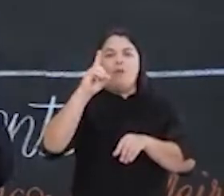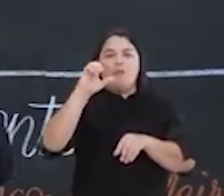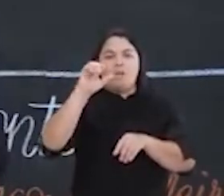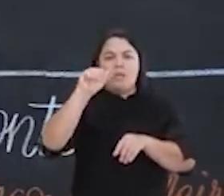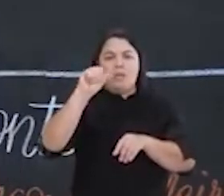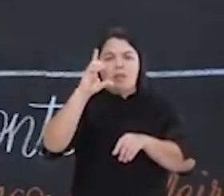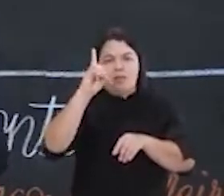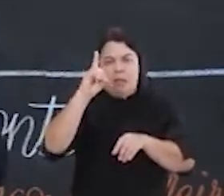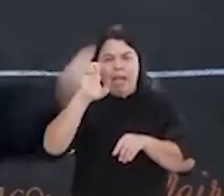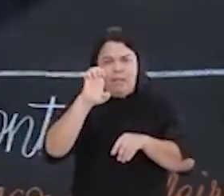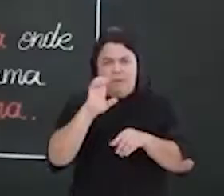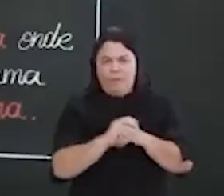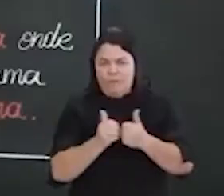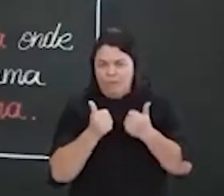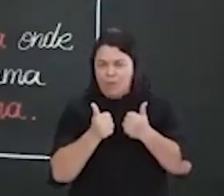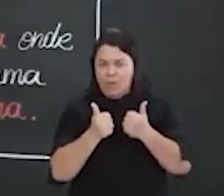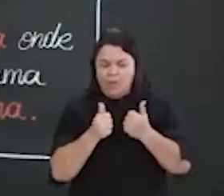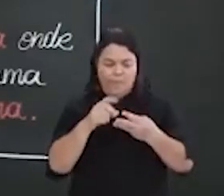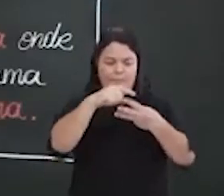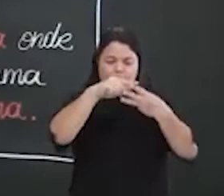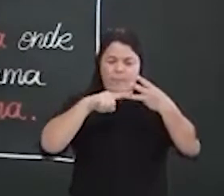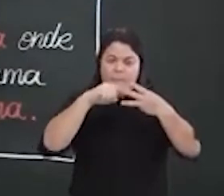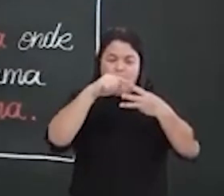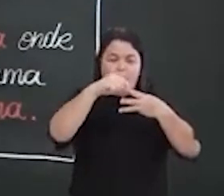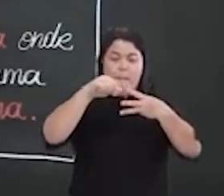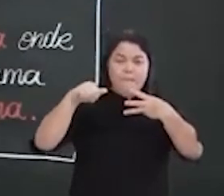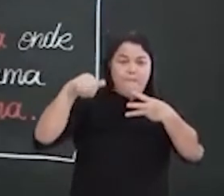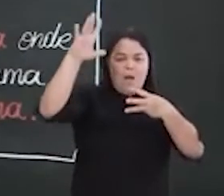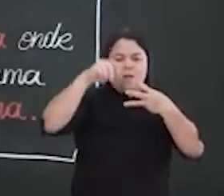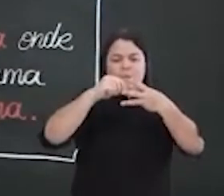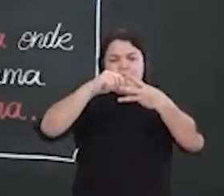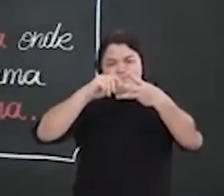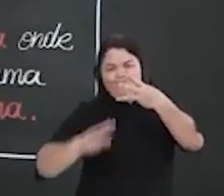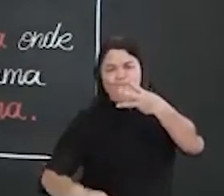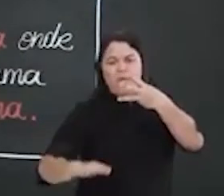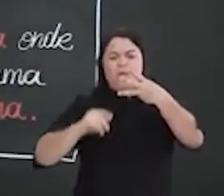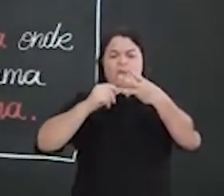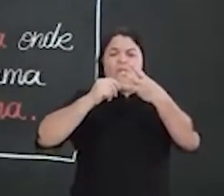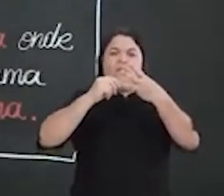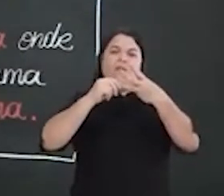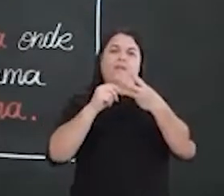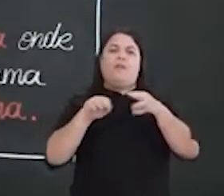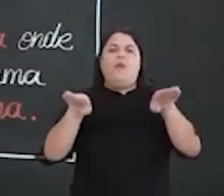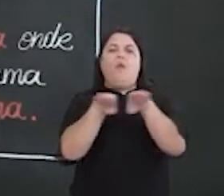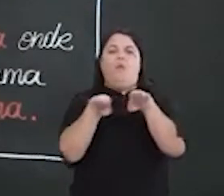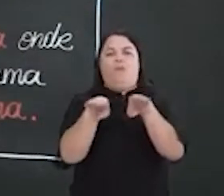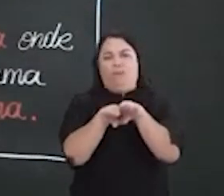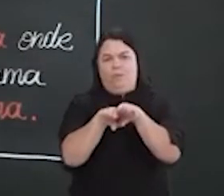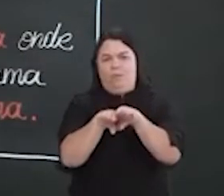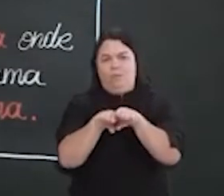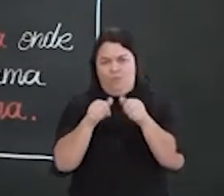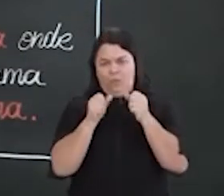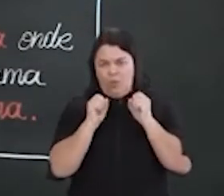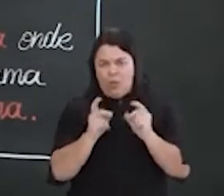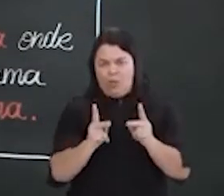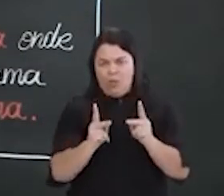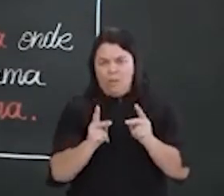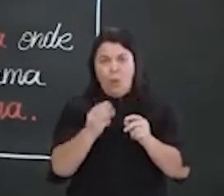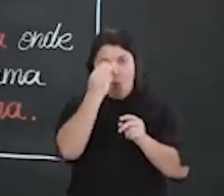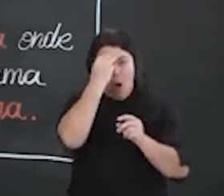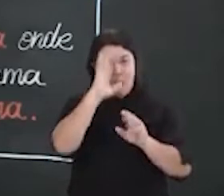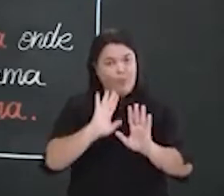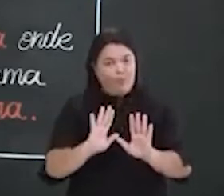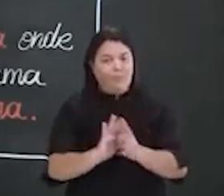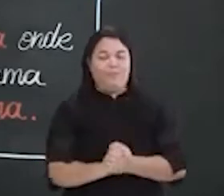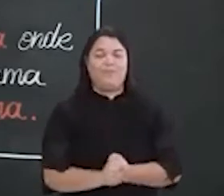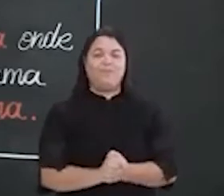relação, ok? Isso vai te ajudar. Mais para superioridade, menos para inferioridade e tal qual para igualdade, ok?